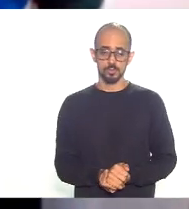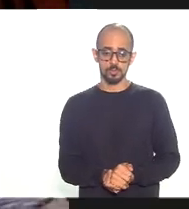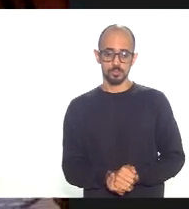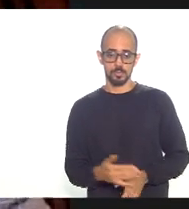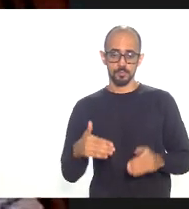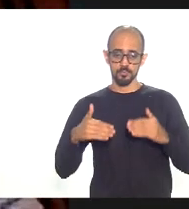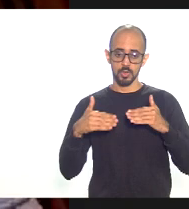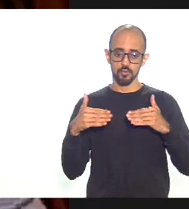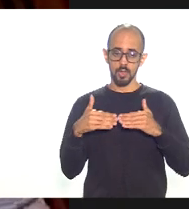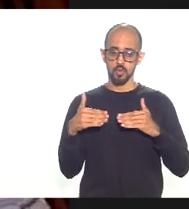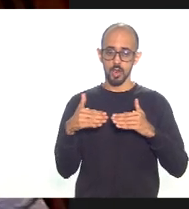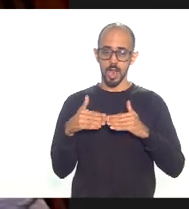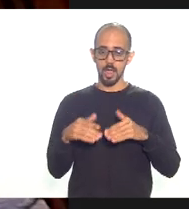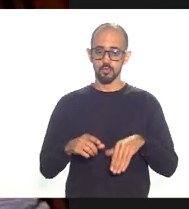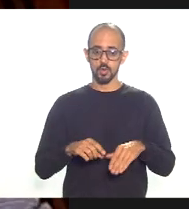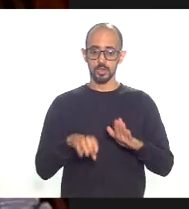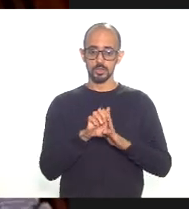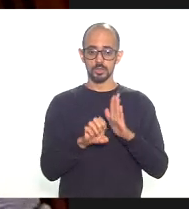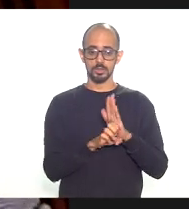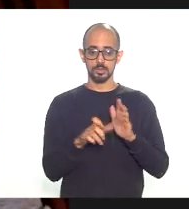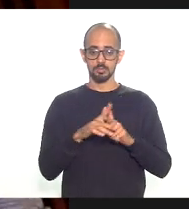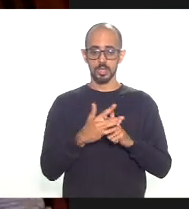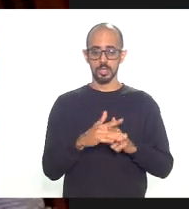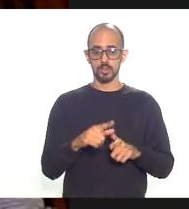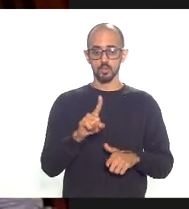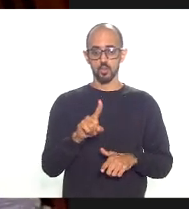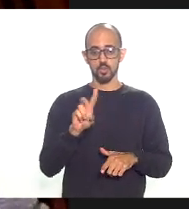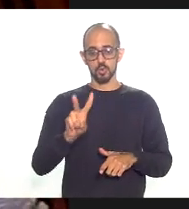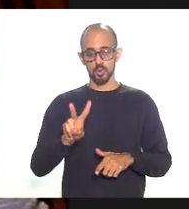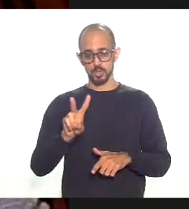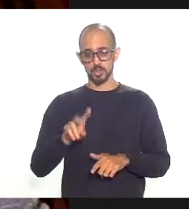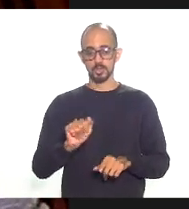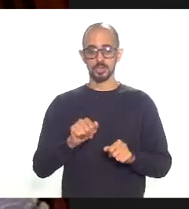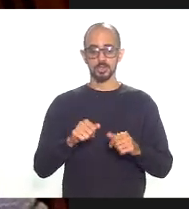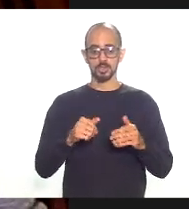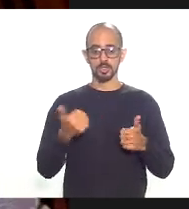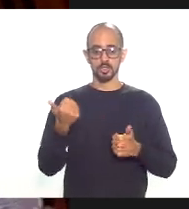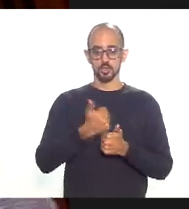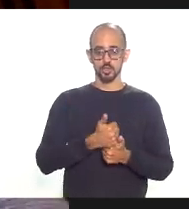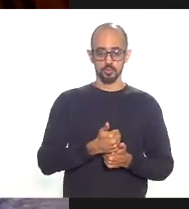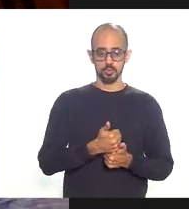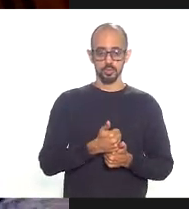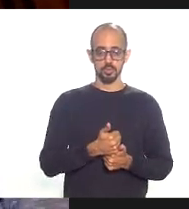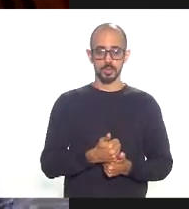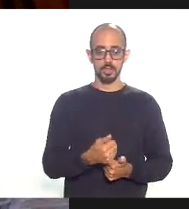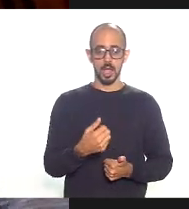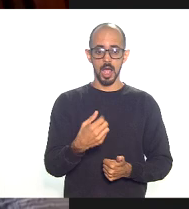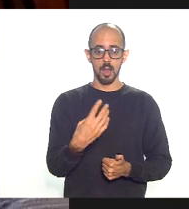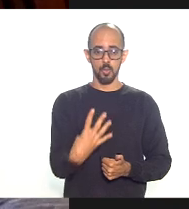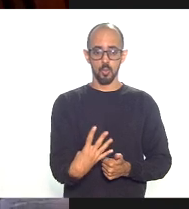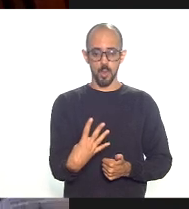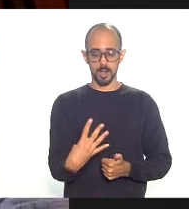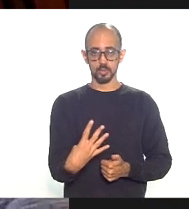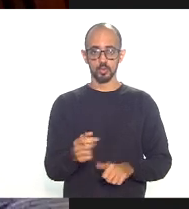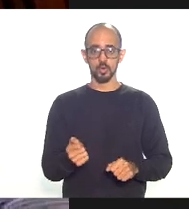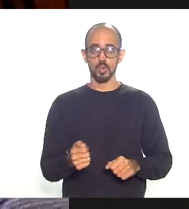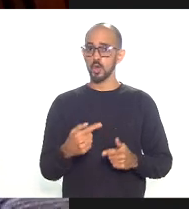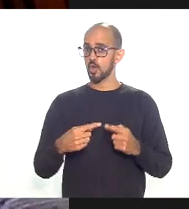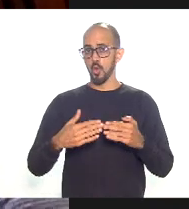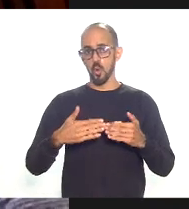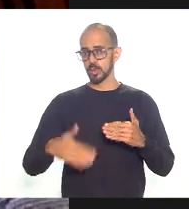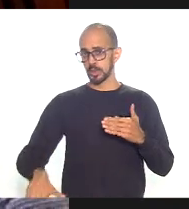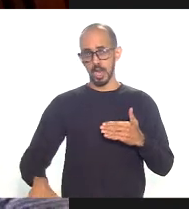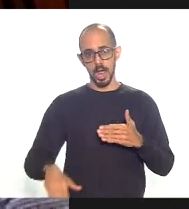Parecer é favorável às emendas 1 e 2, favorável com subemenda à emenda 4, contrário à emenda número